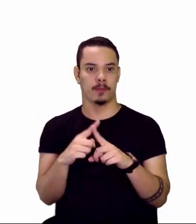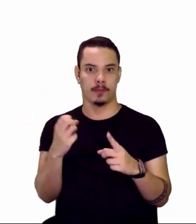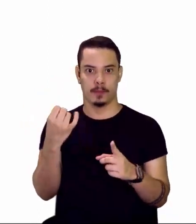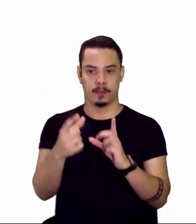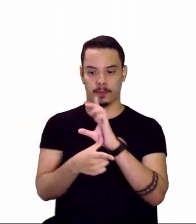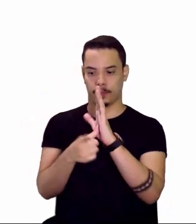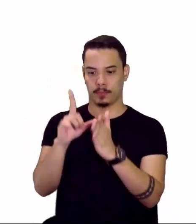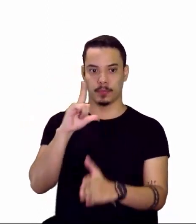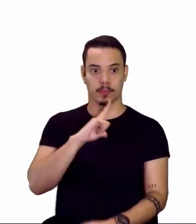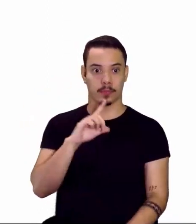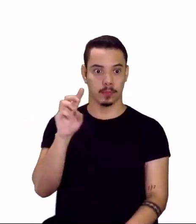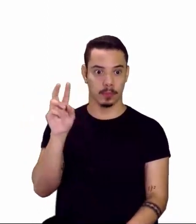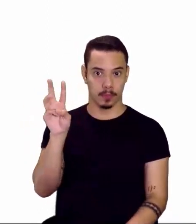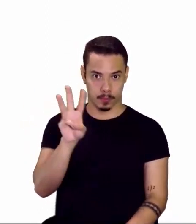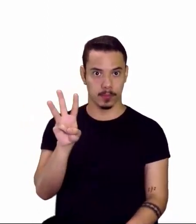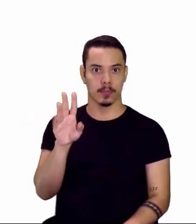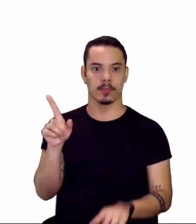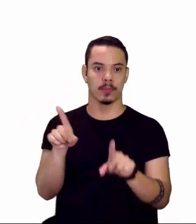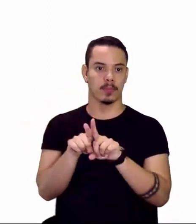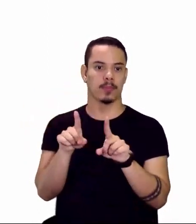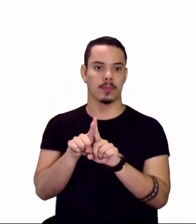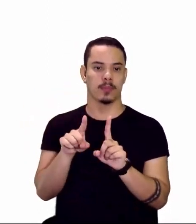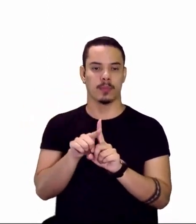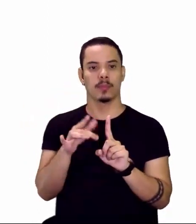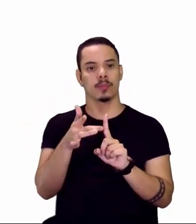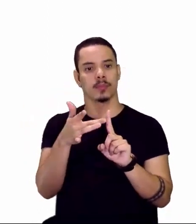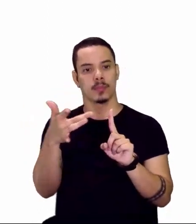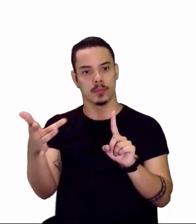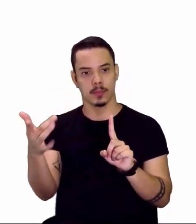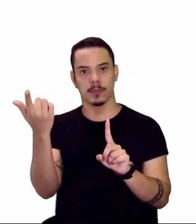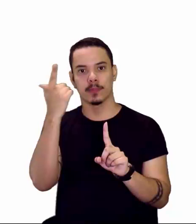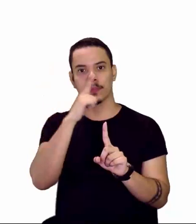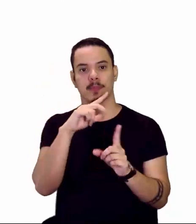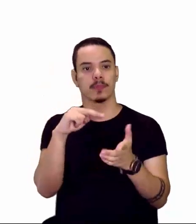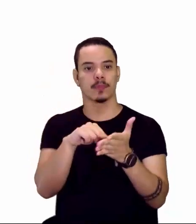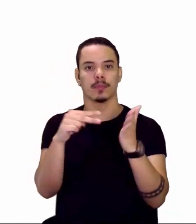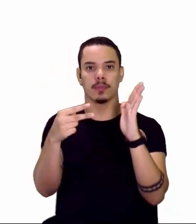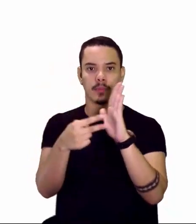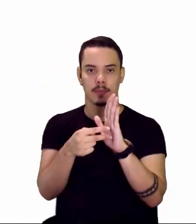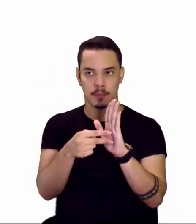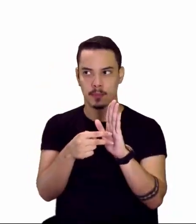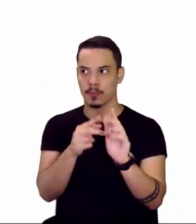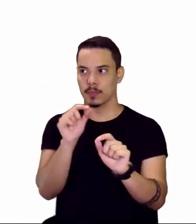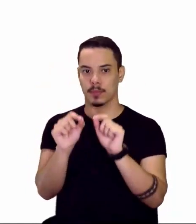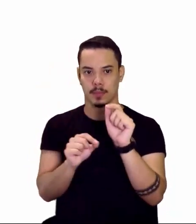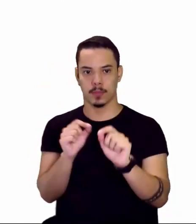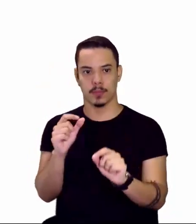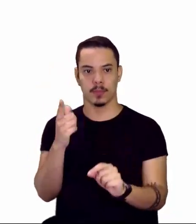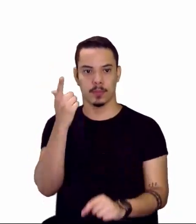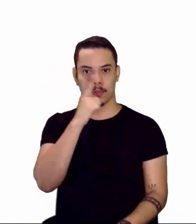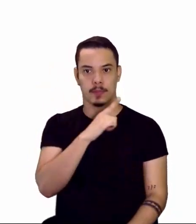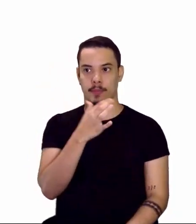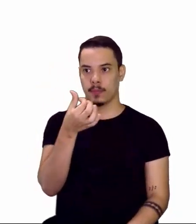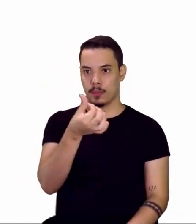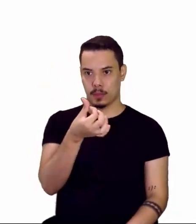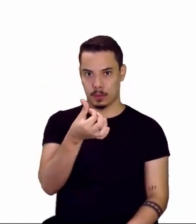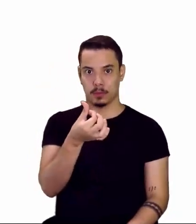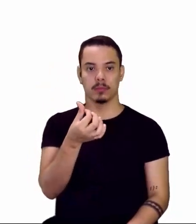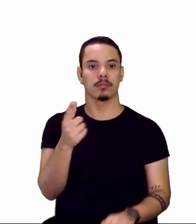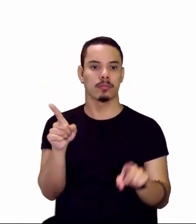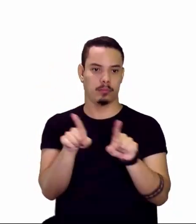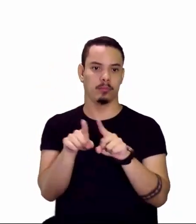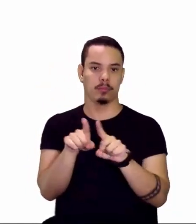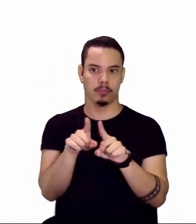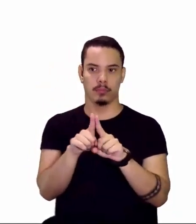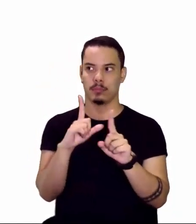tinha 3 elétrons na última camada, compartilhou com 3, então significa dizer que ele ficou com 6 no octeto, também